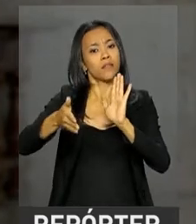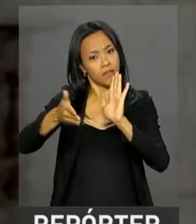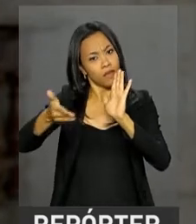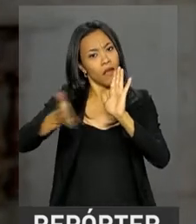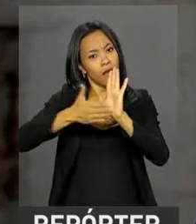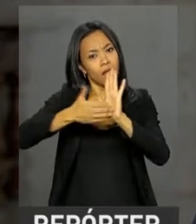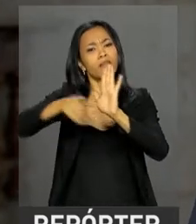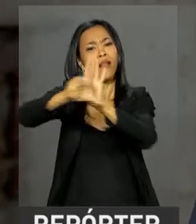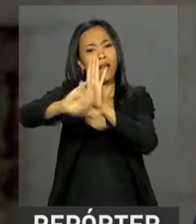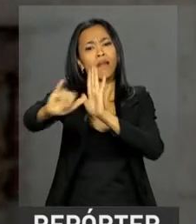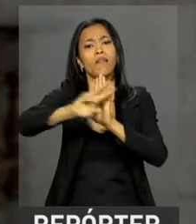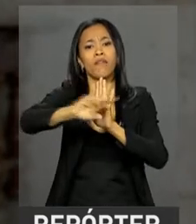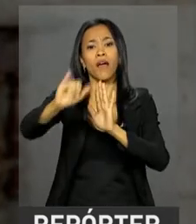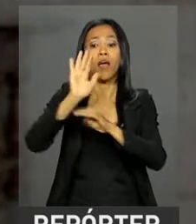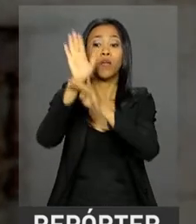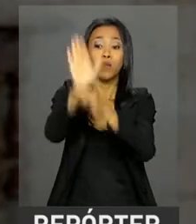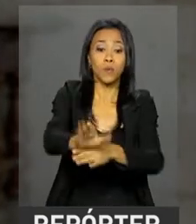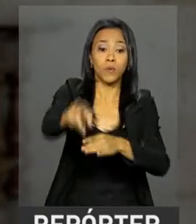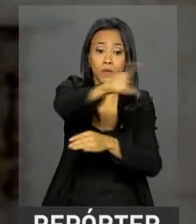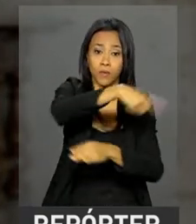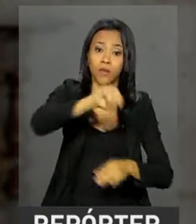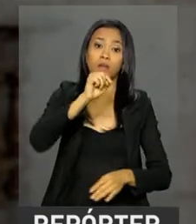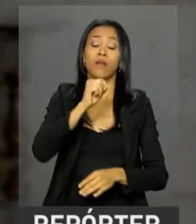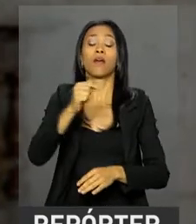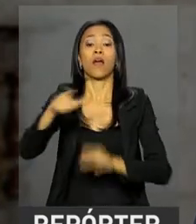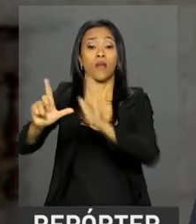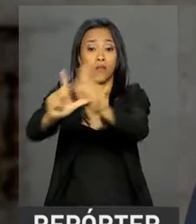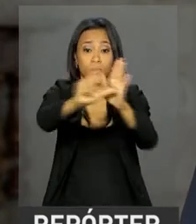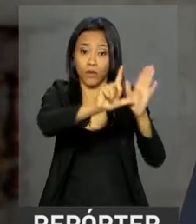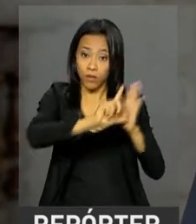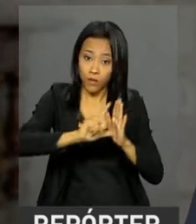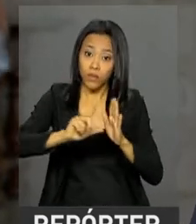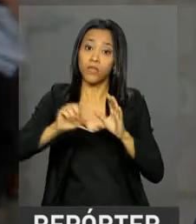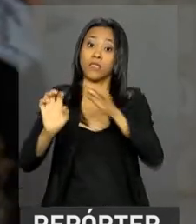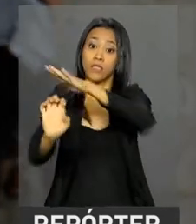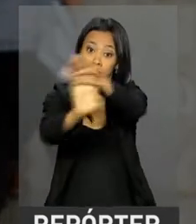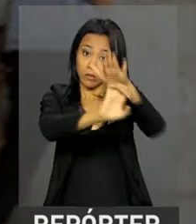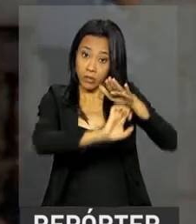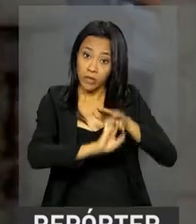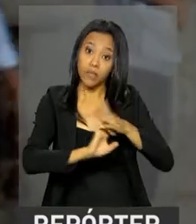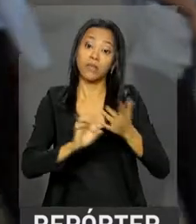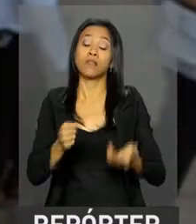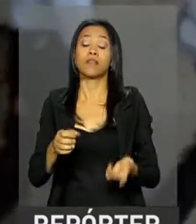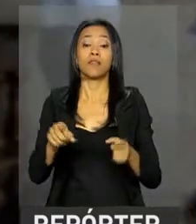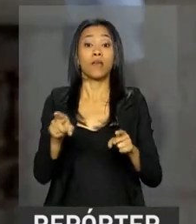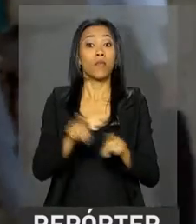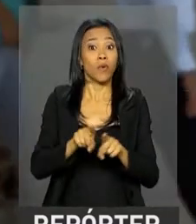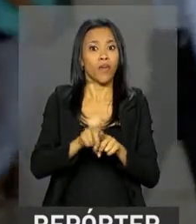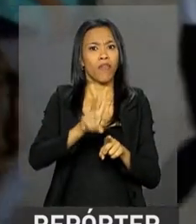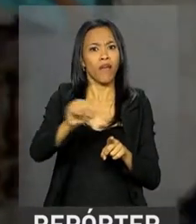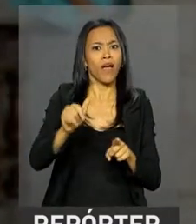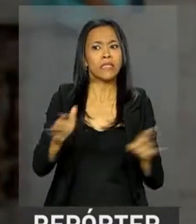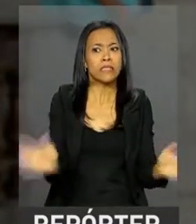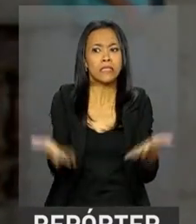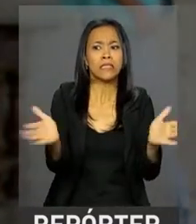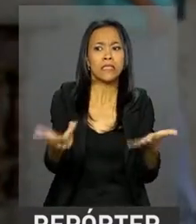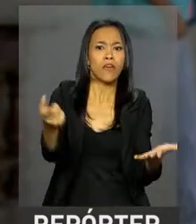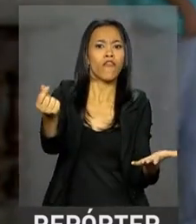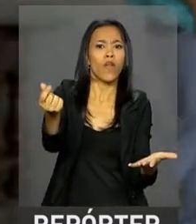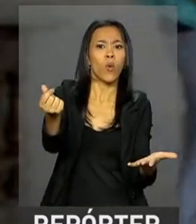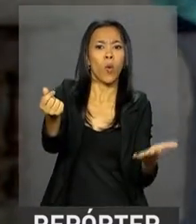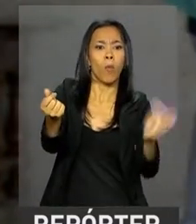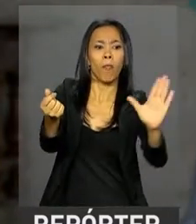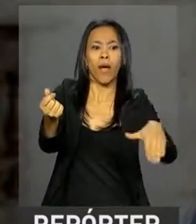aí tanto os consumidores quanto os empresários, na medida aí que deve estimular a concorrência e também estimular uma